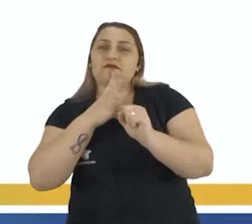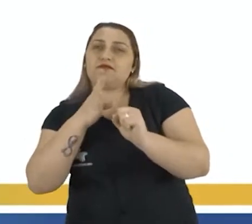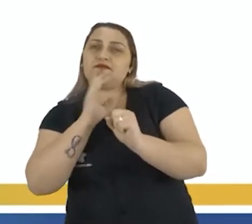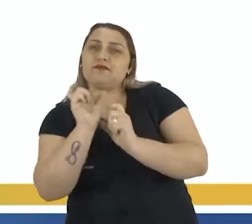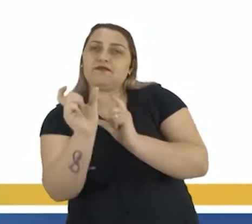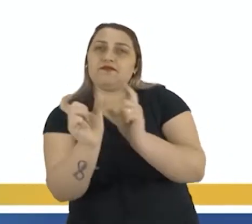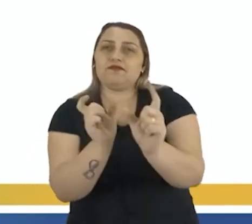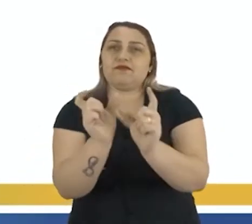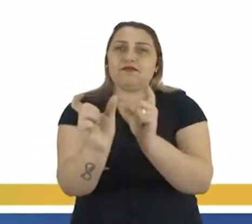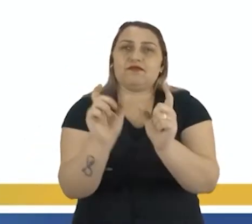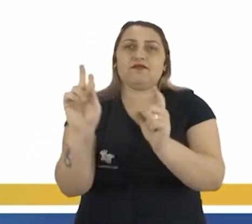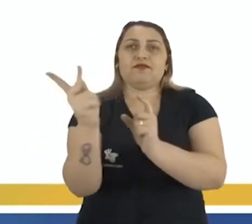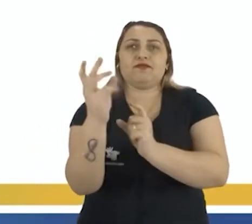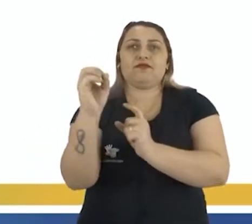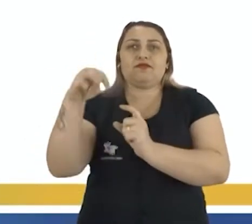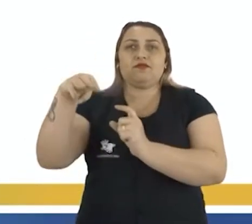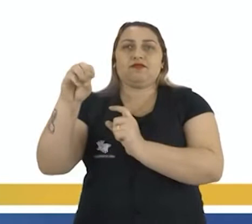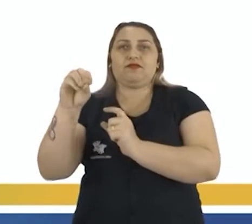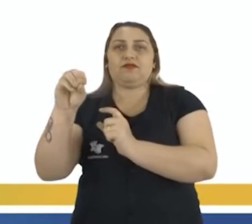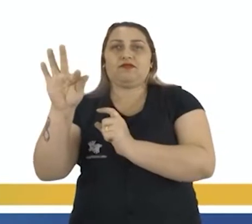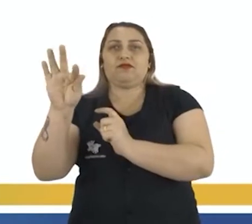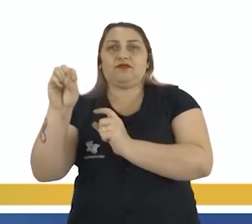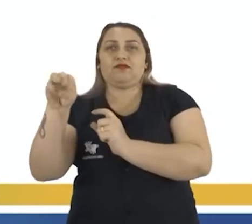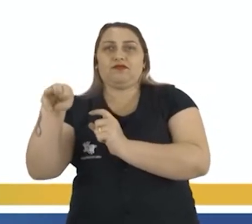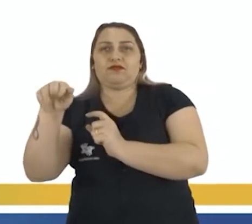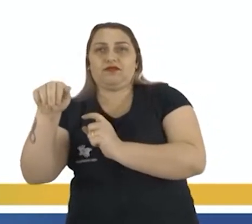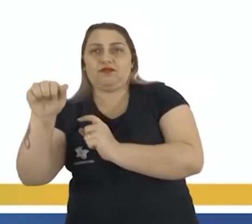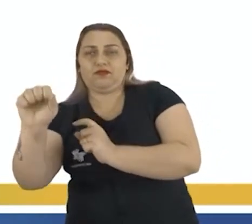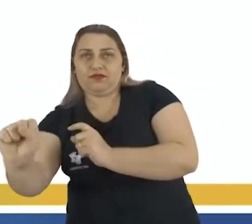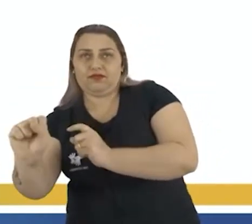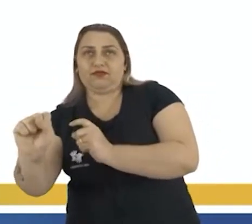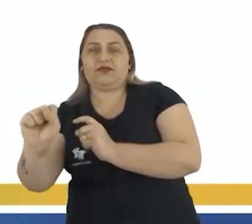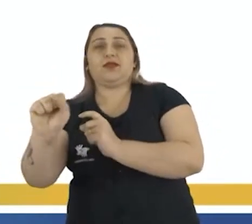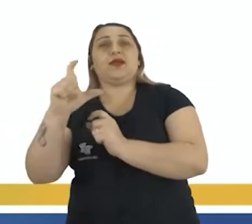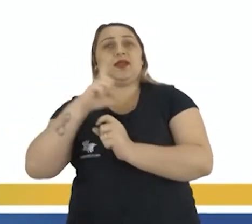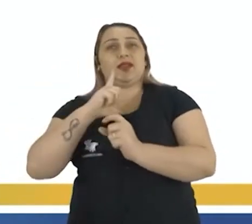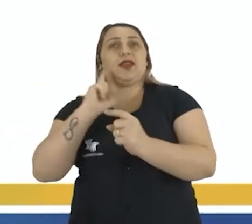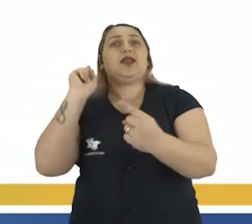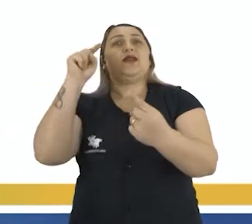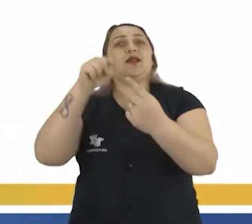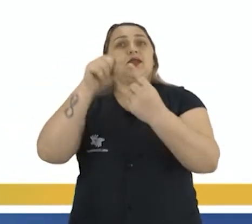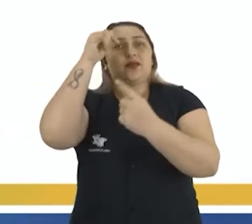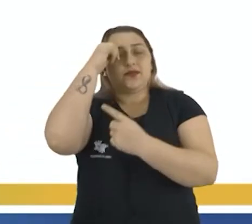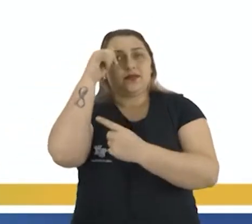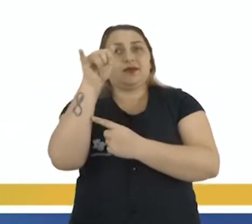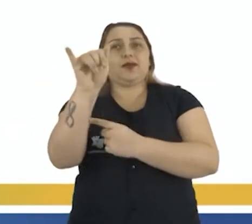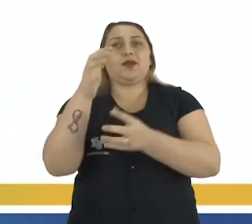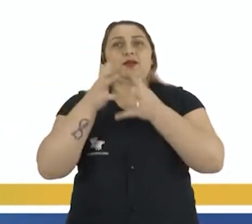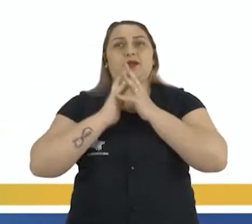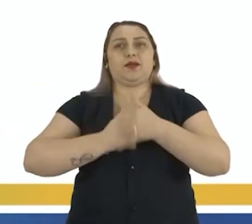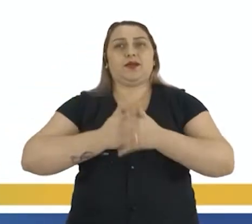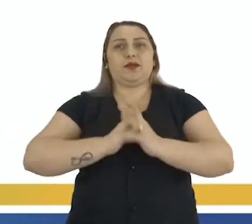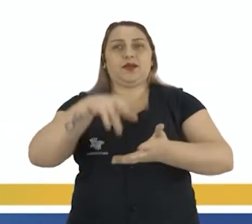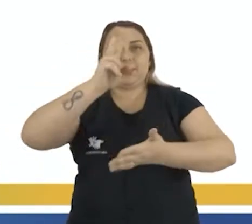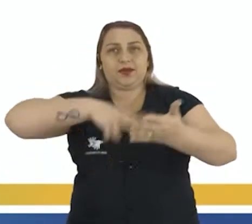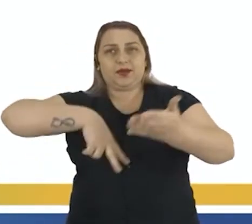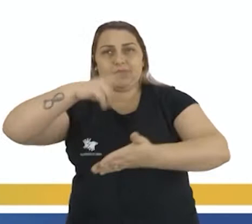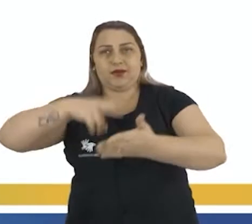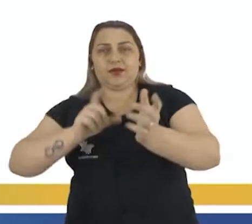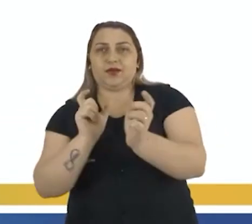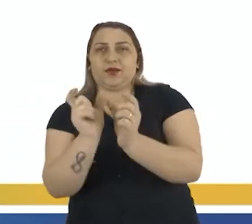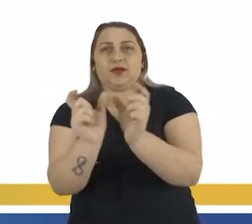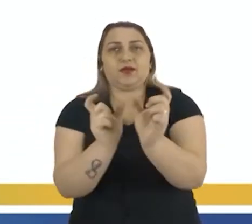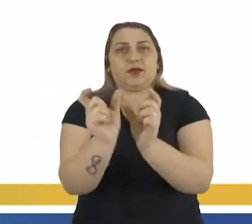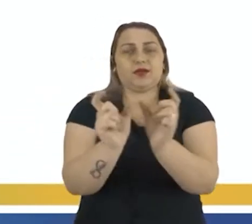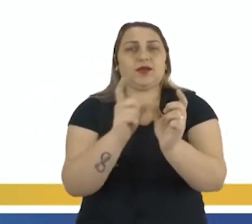de palavras homófonas e assim são palavras que têm a função de evitar confusão na leitura de